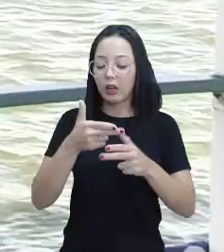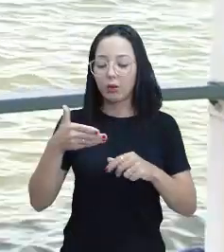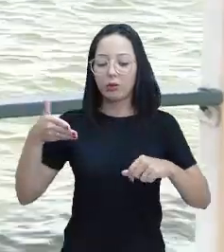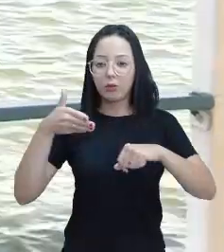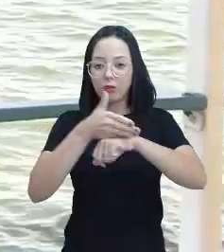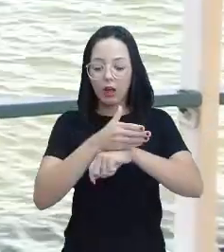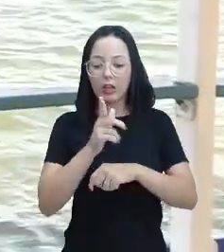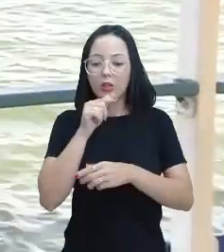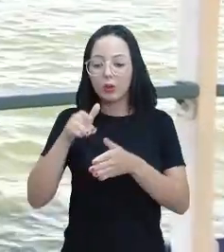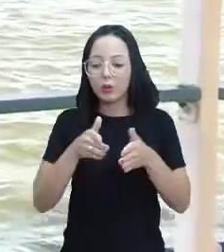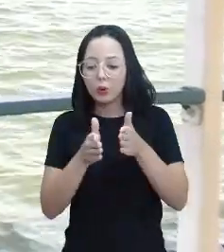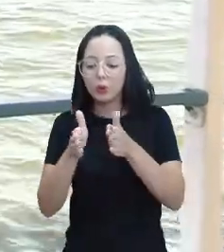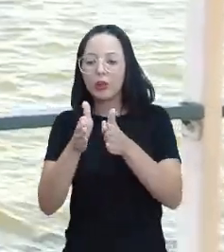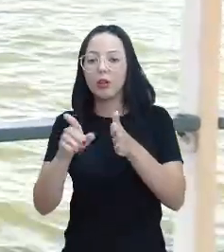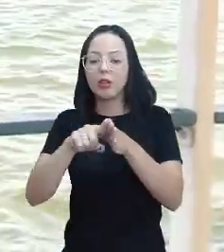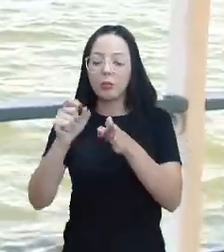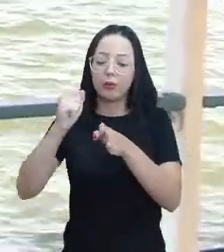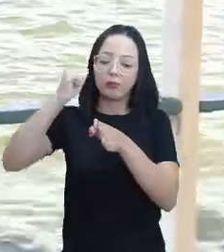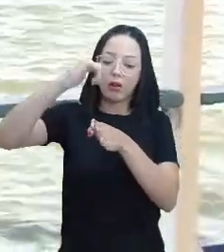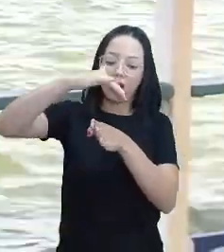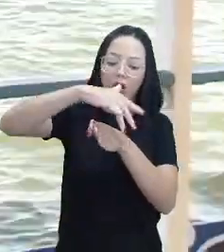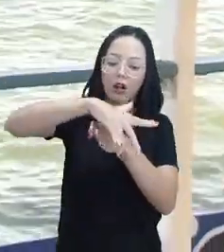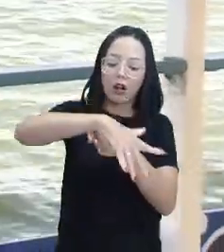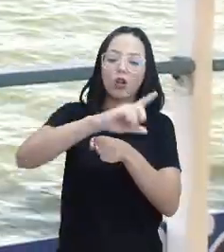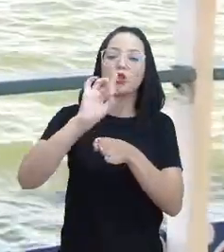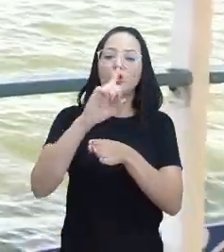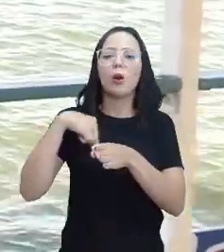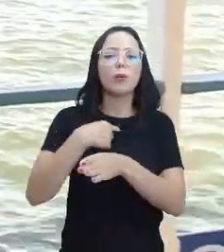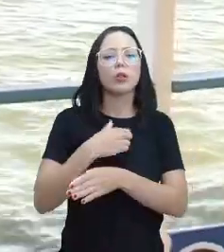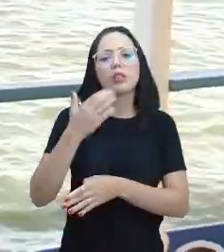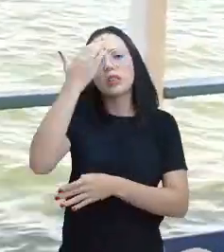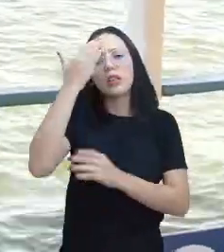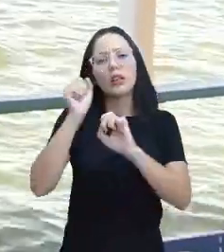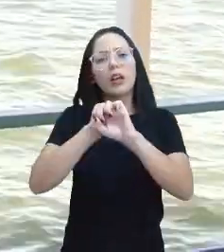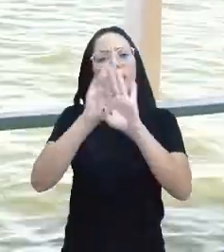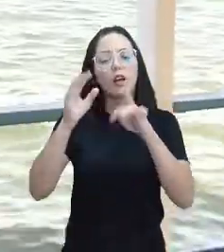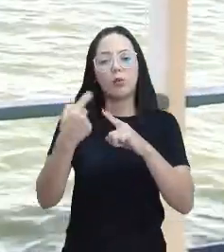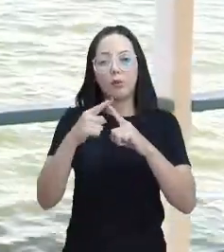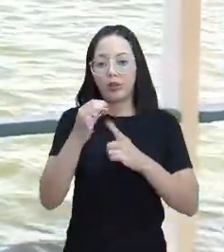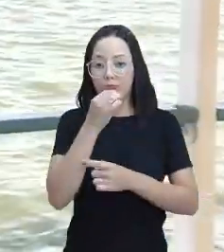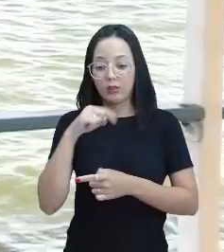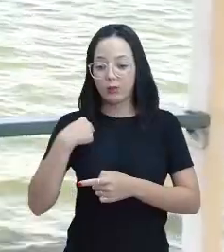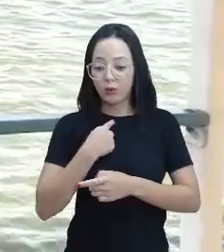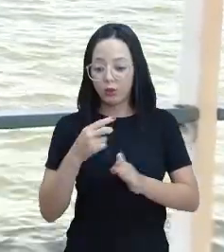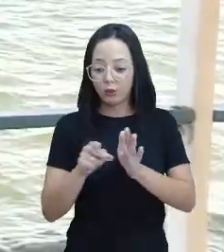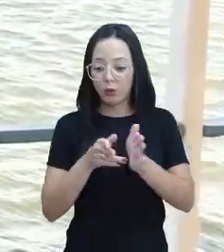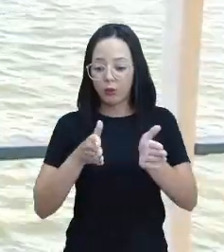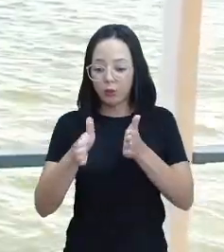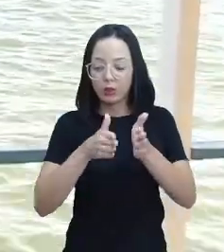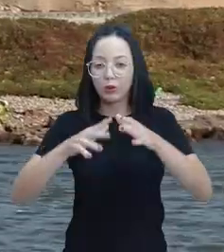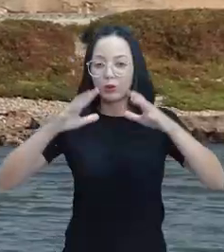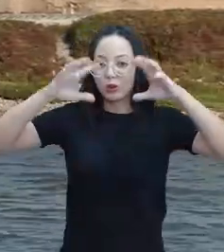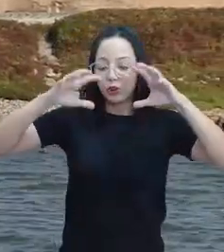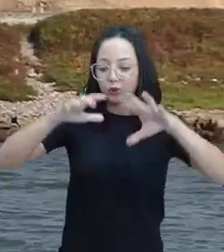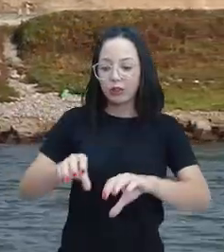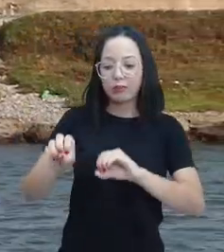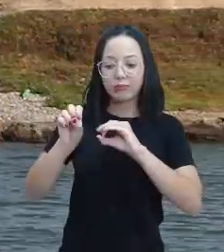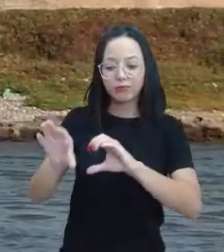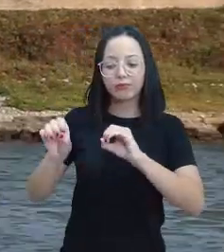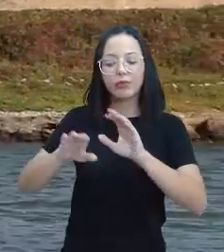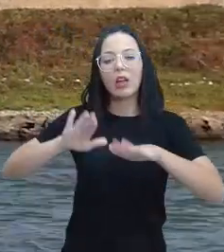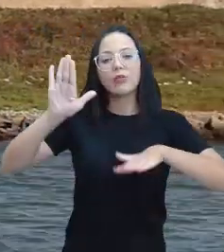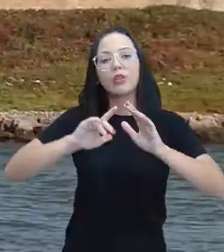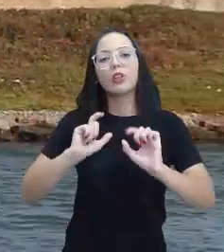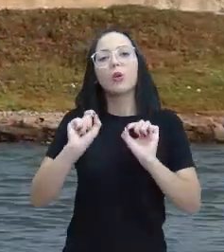para os rios e desce para aqui. Por exemplo, só para vocês terem uma ideia, quando estamos aqui na época de chuva dando aula, muitas vezes tem